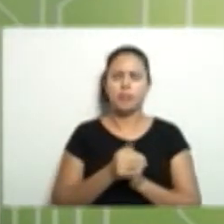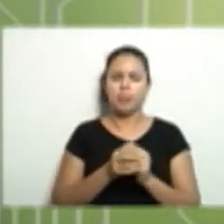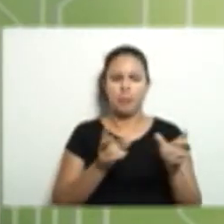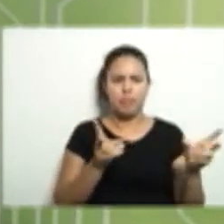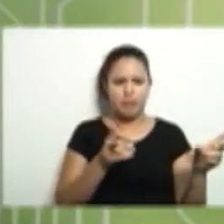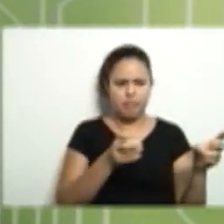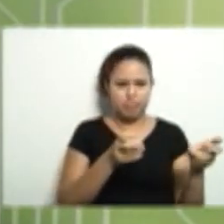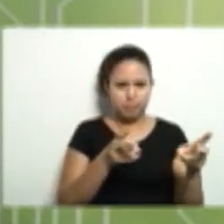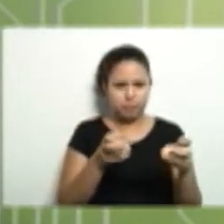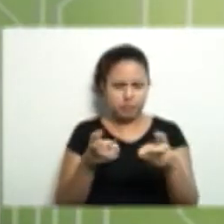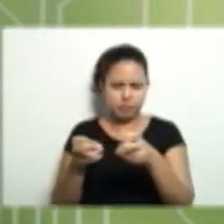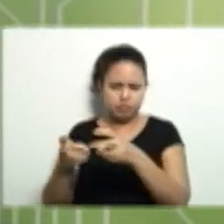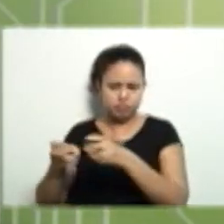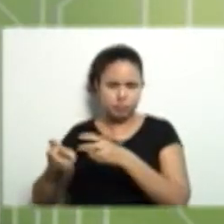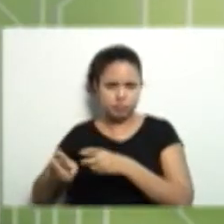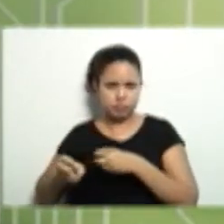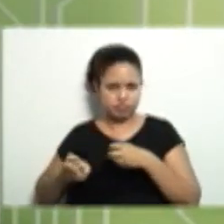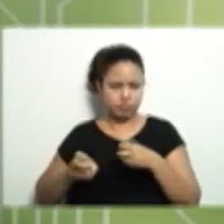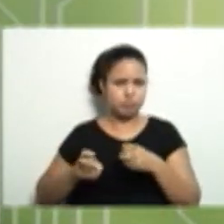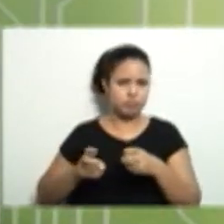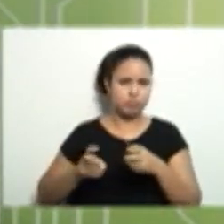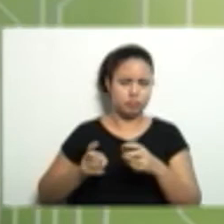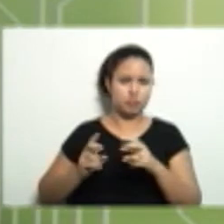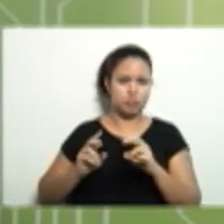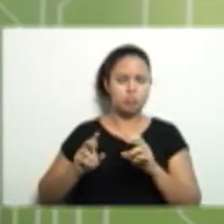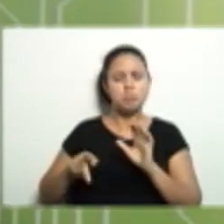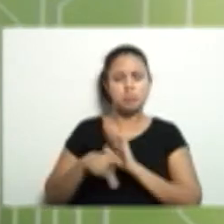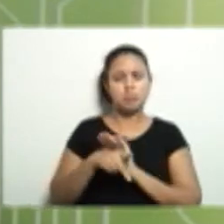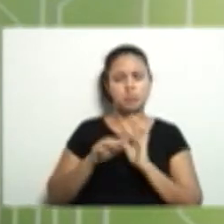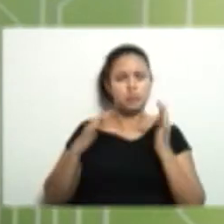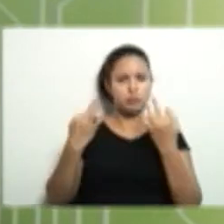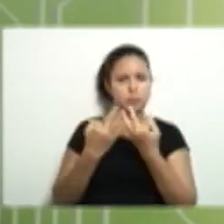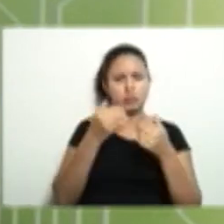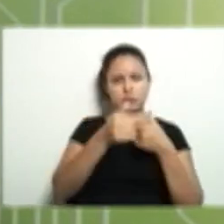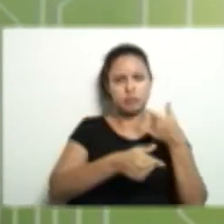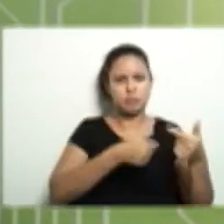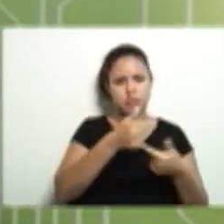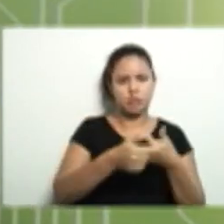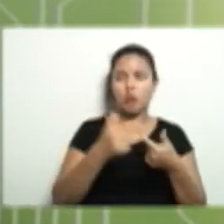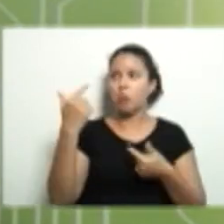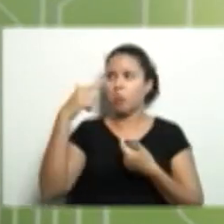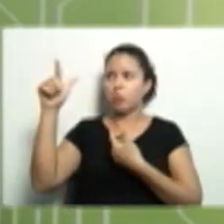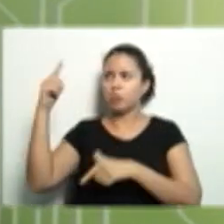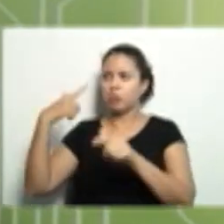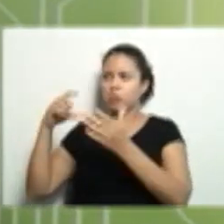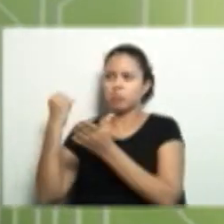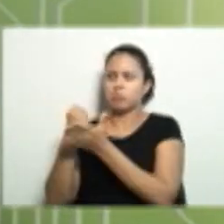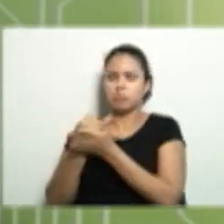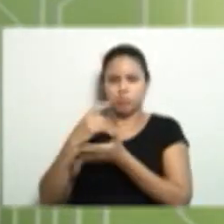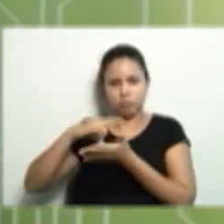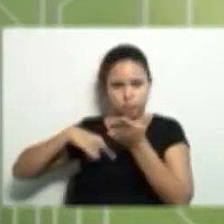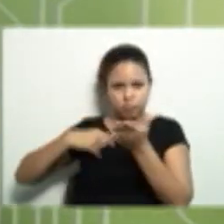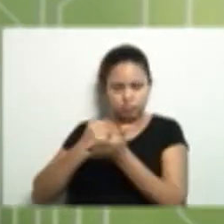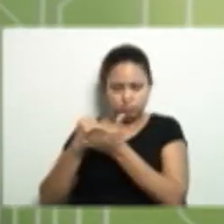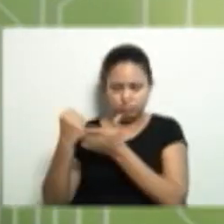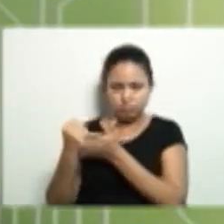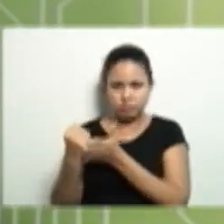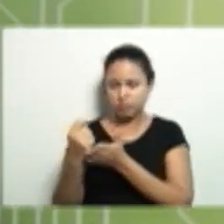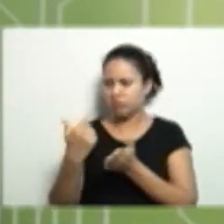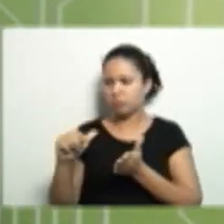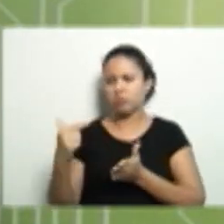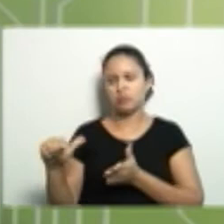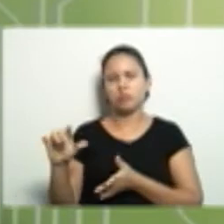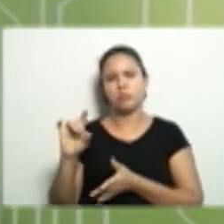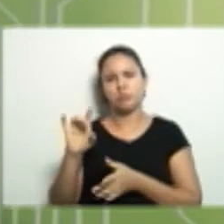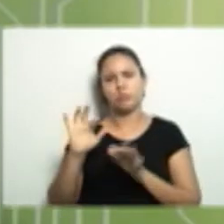poucos ou nenhum contratados de fora. A gente está falando da família trabalhando. Então, a gente tem essa intenção positiva, esse ponto positivo de